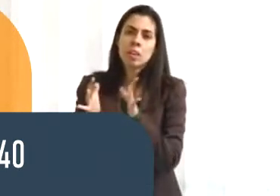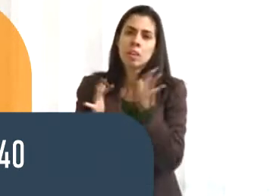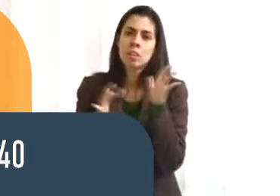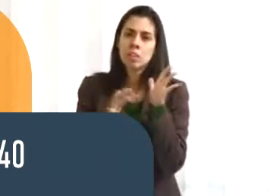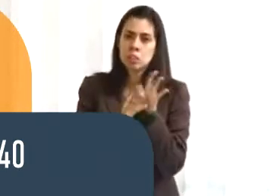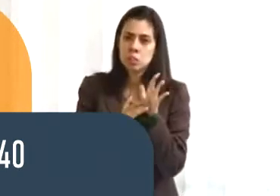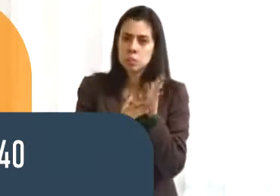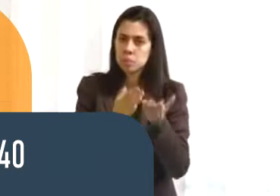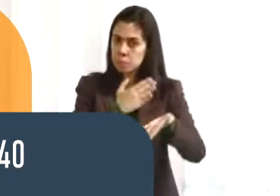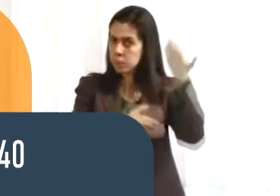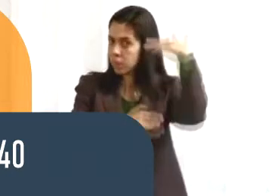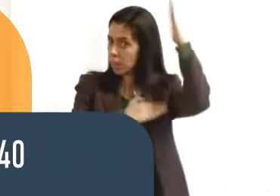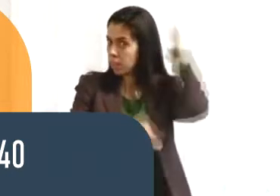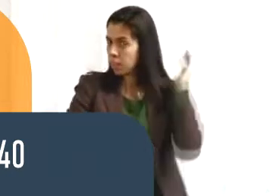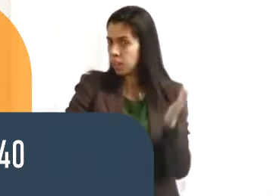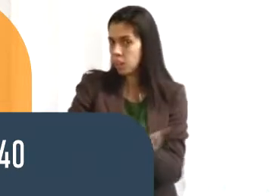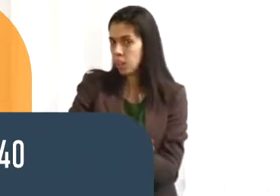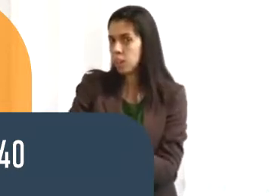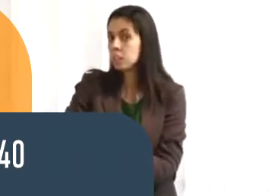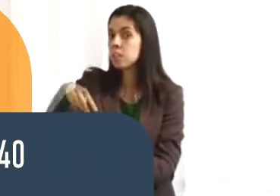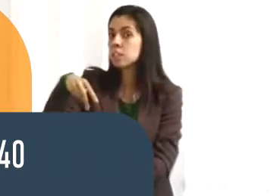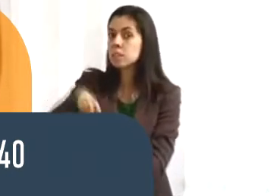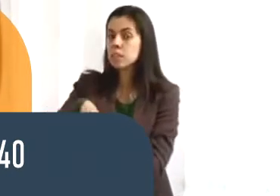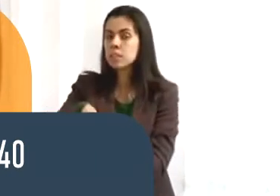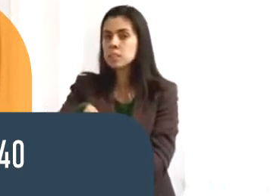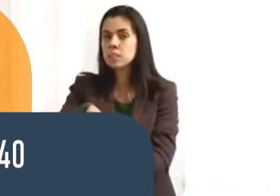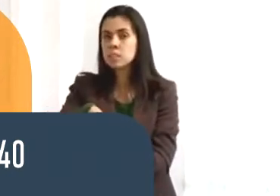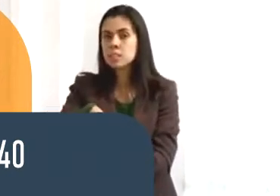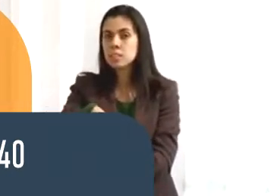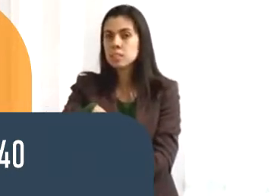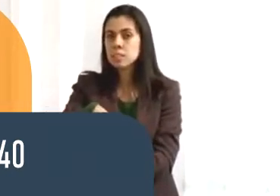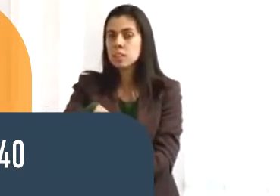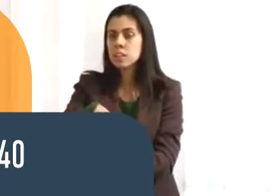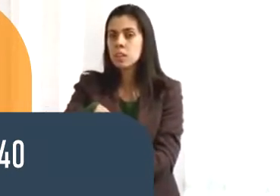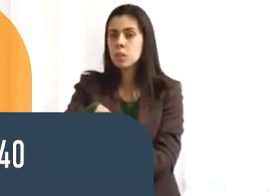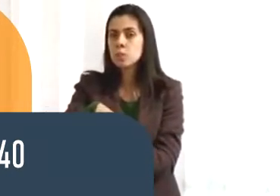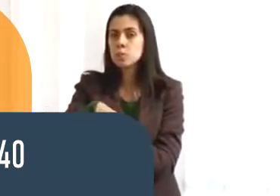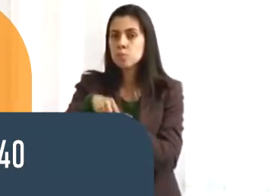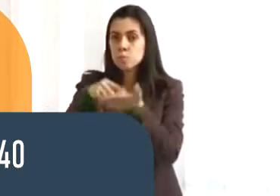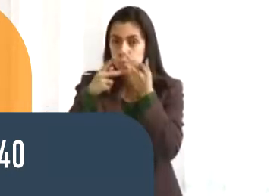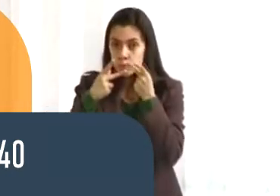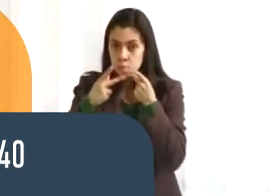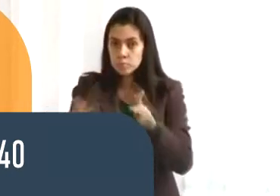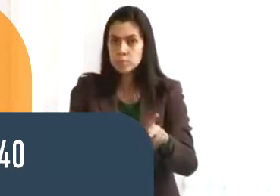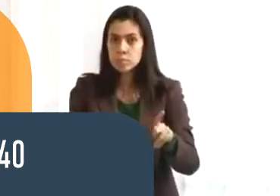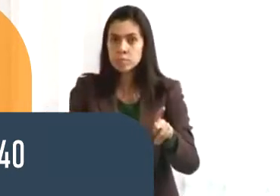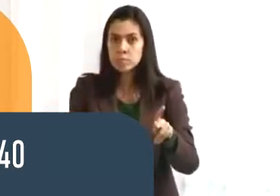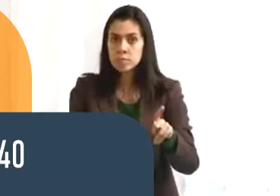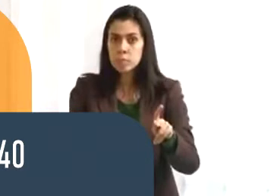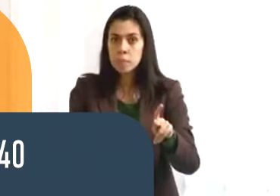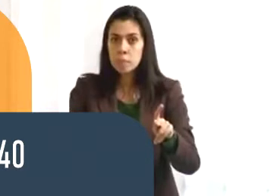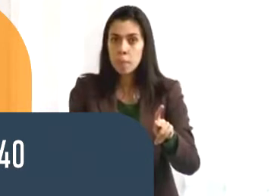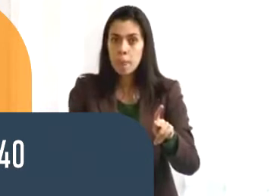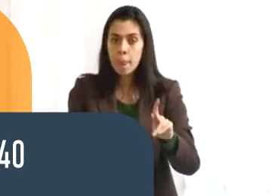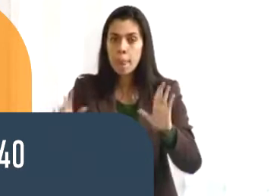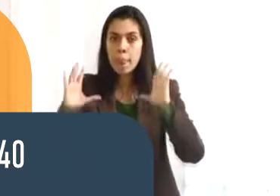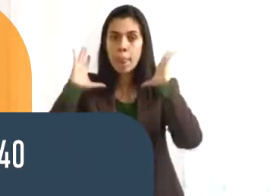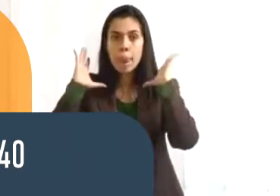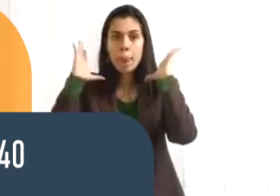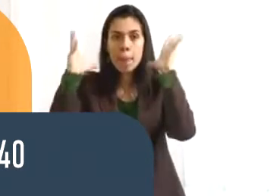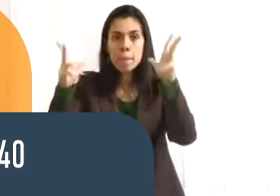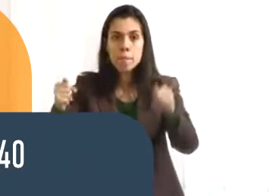ele declarou, e já foi lido nesta manhã: toda autoridade me foi dada no céu e na